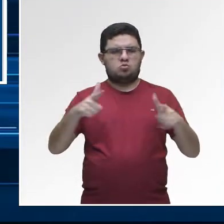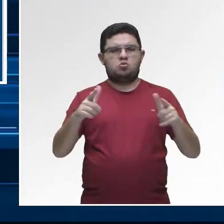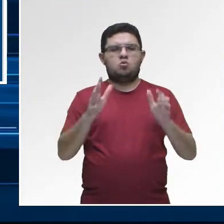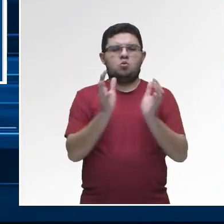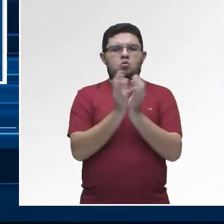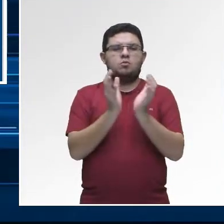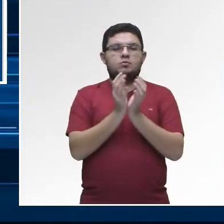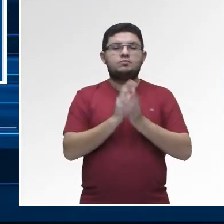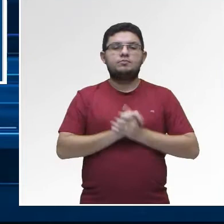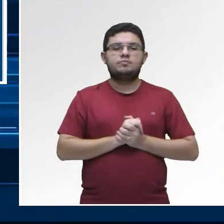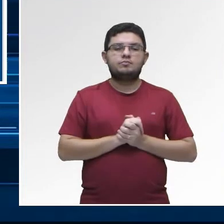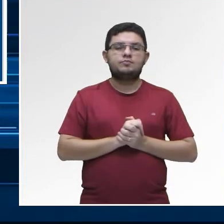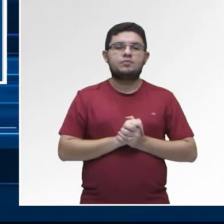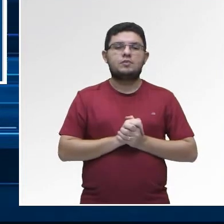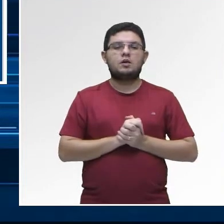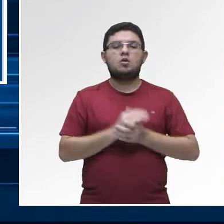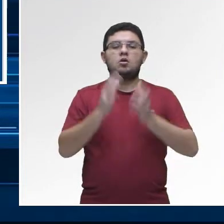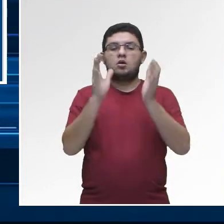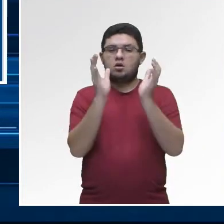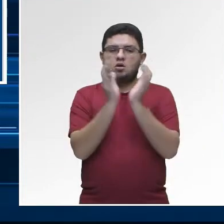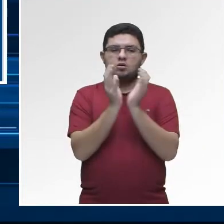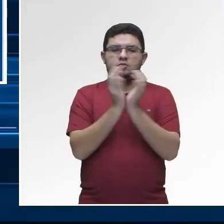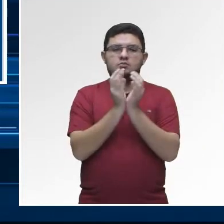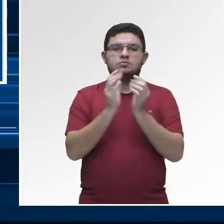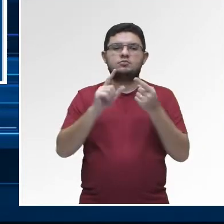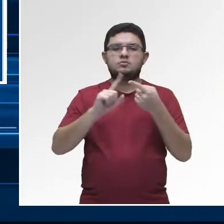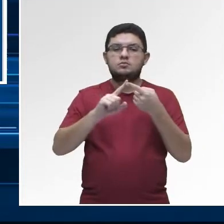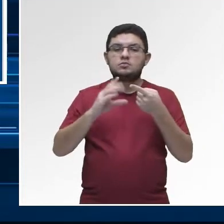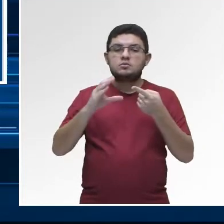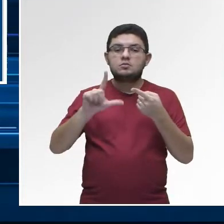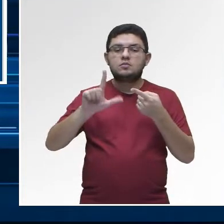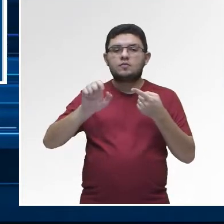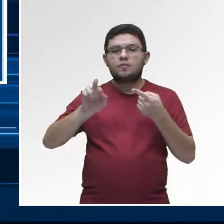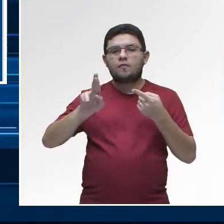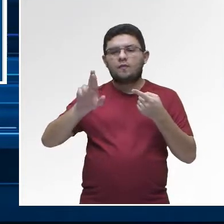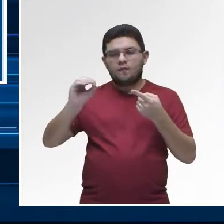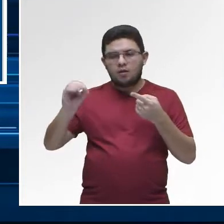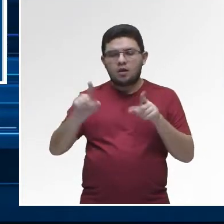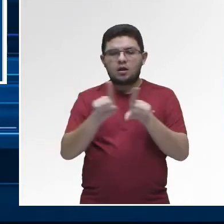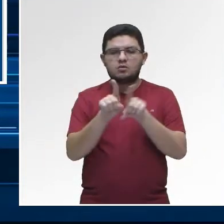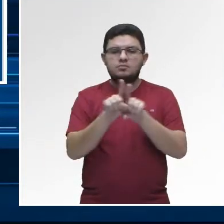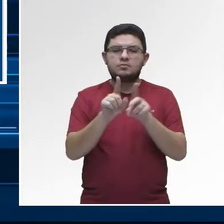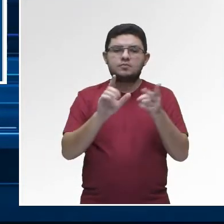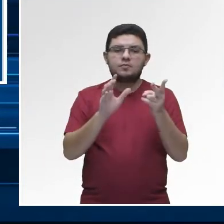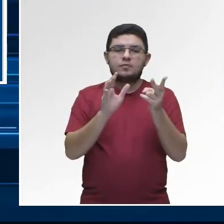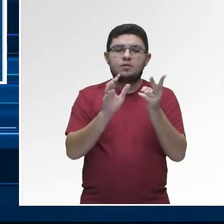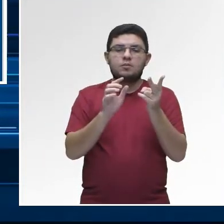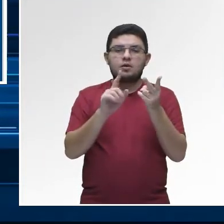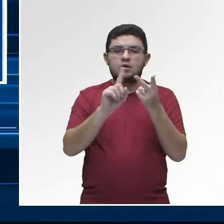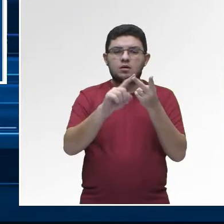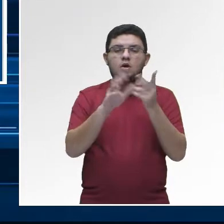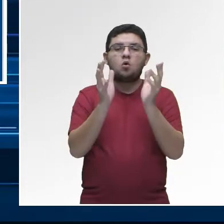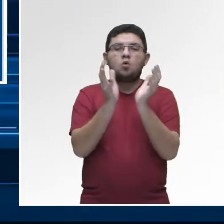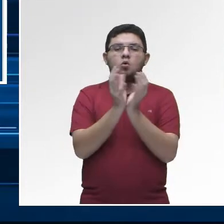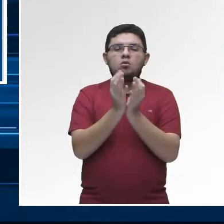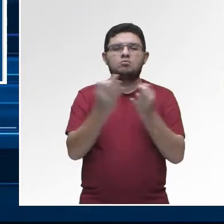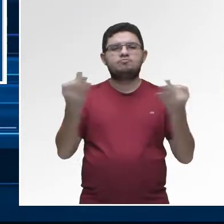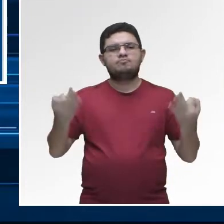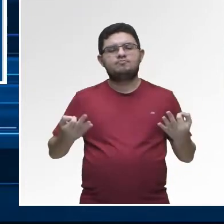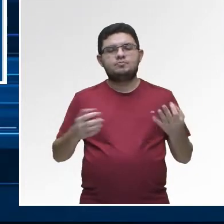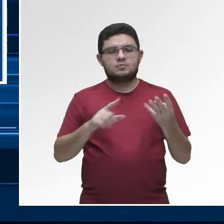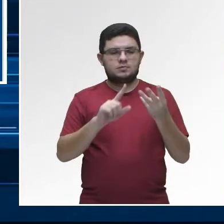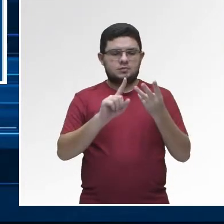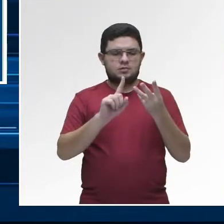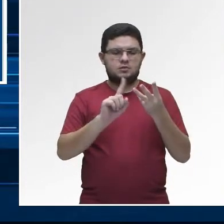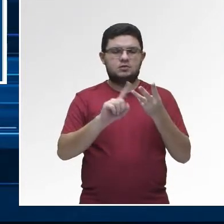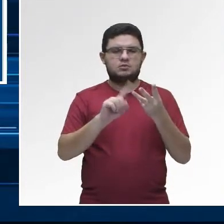servos. E no sentido horizontal, entre os membros desse mesmo estamento, que é